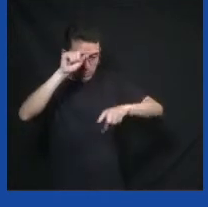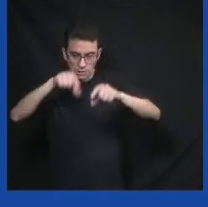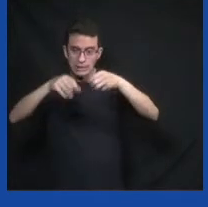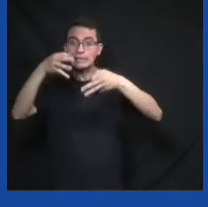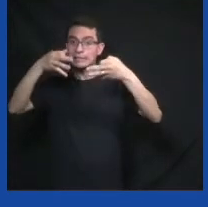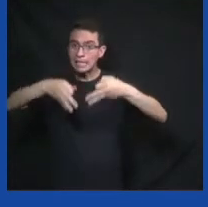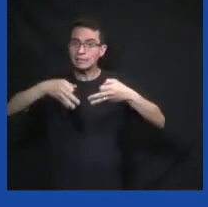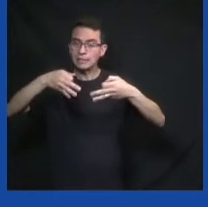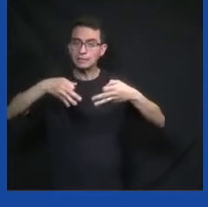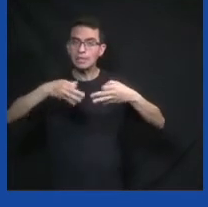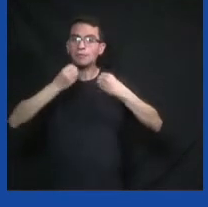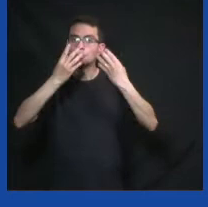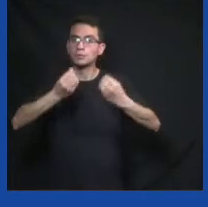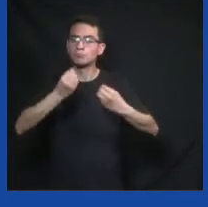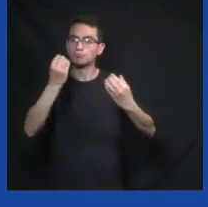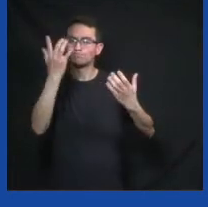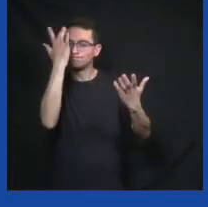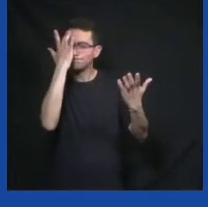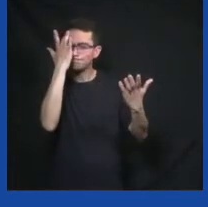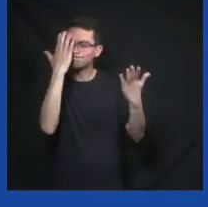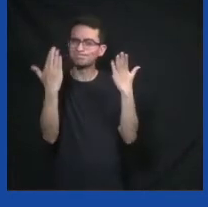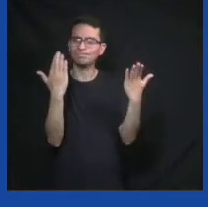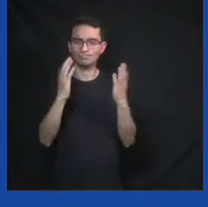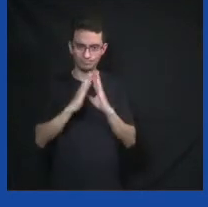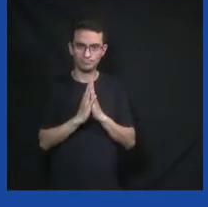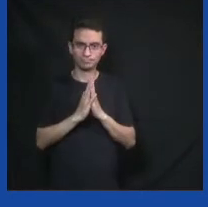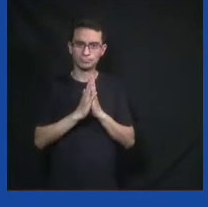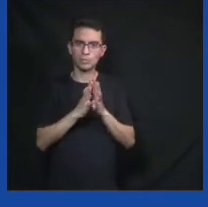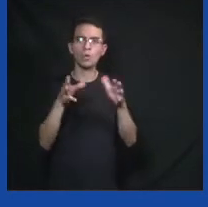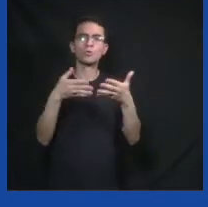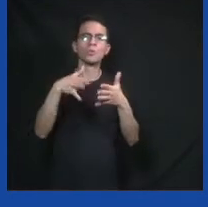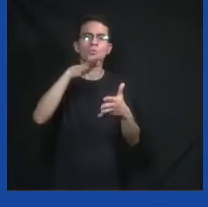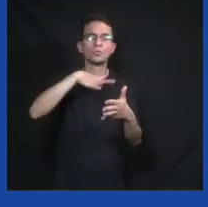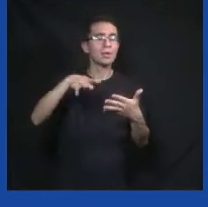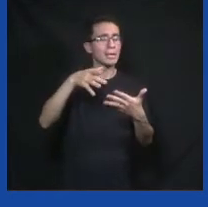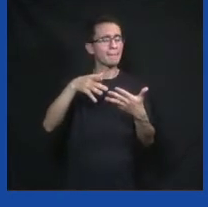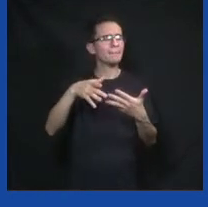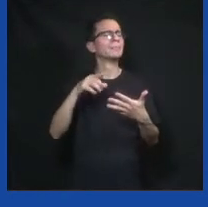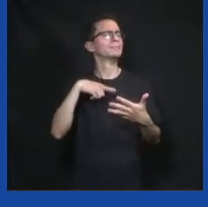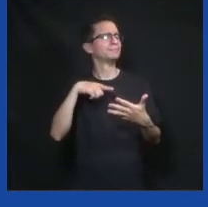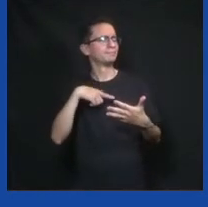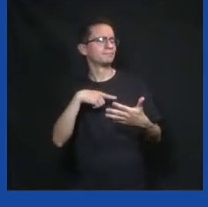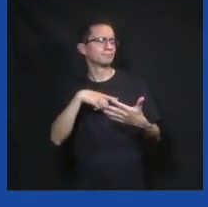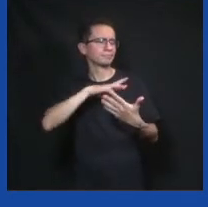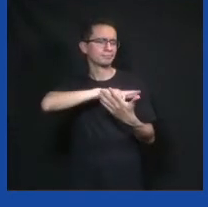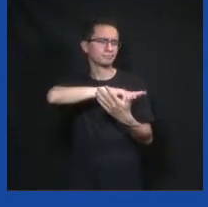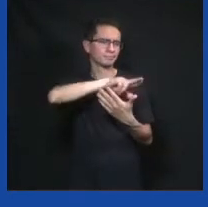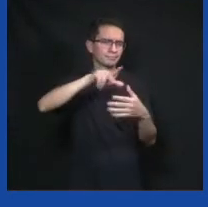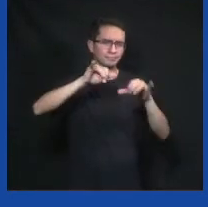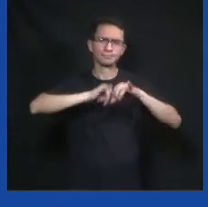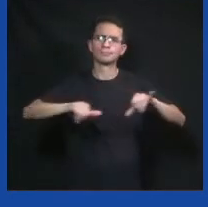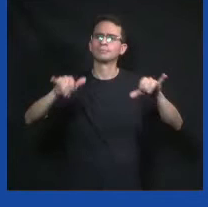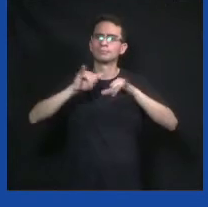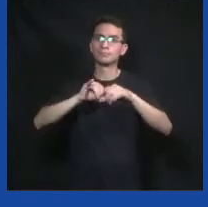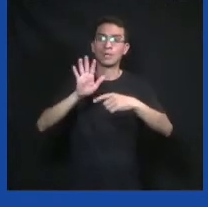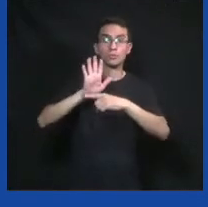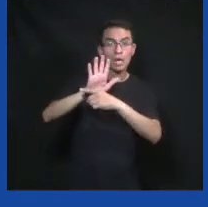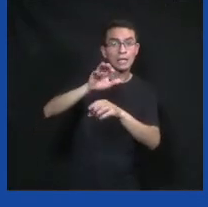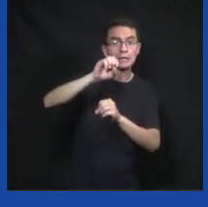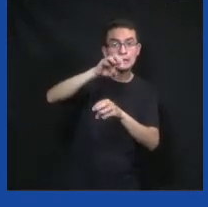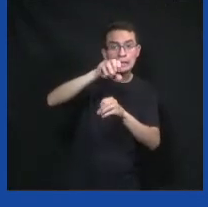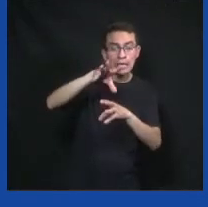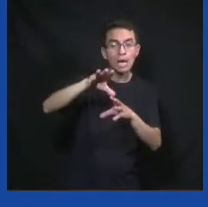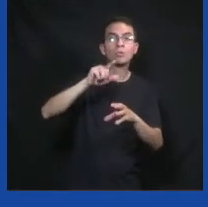sociedade civil e dos grandes canais de mídia fazendo o seu trabalho, mas também tem uma necessidade de formar o cidadão para saber consumir